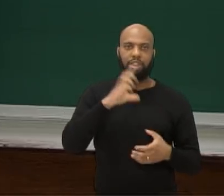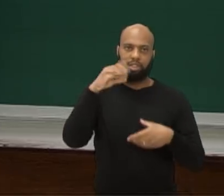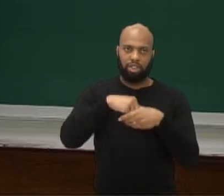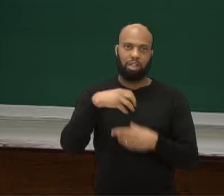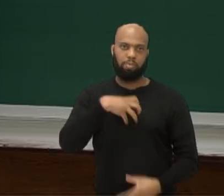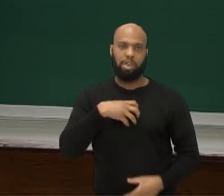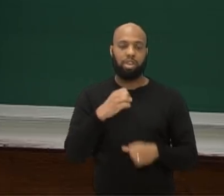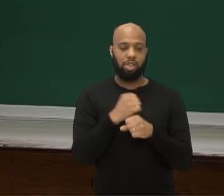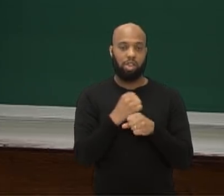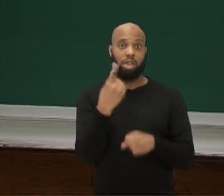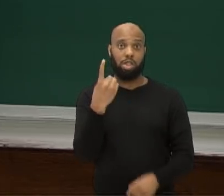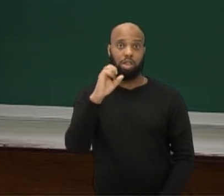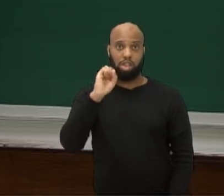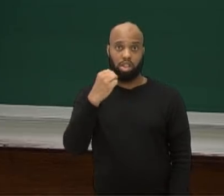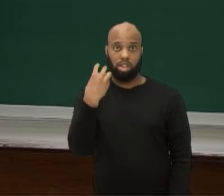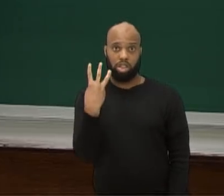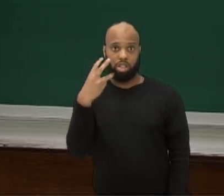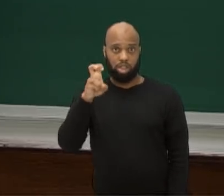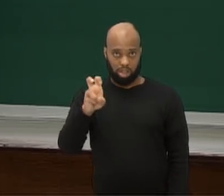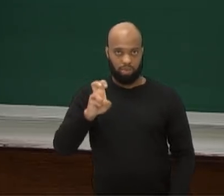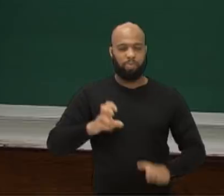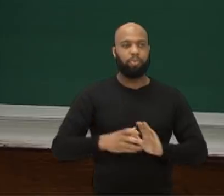em 1835.